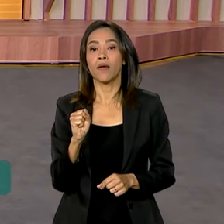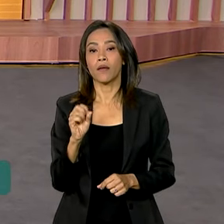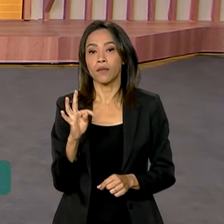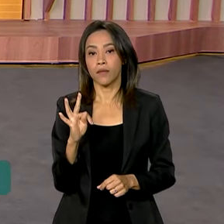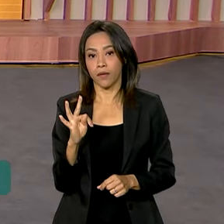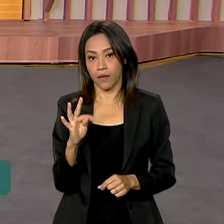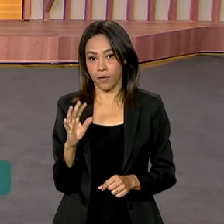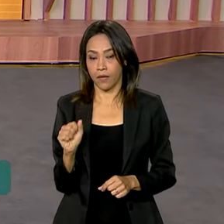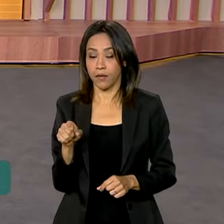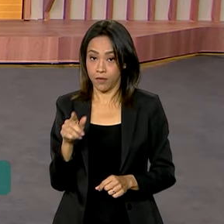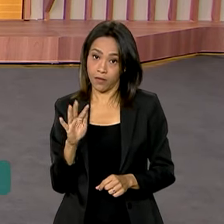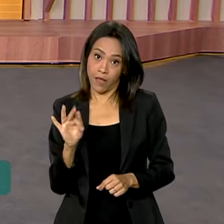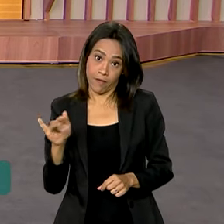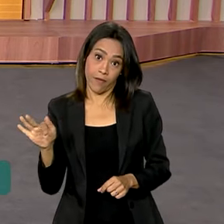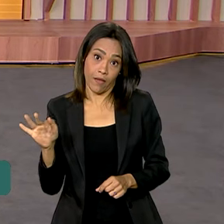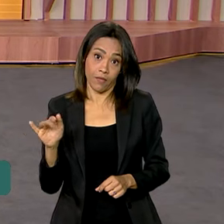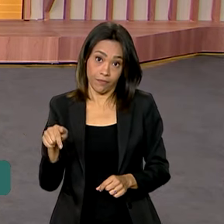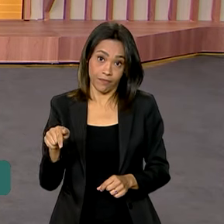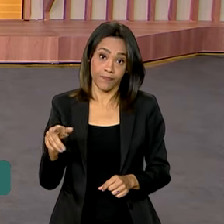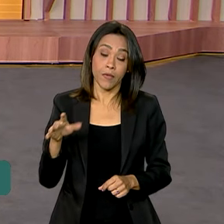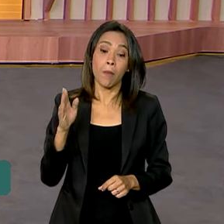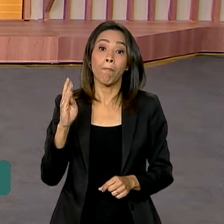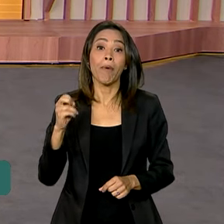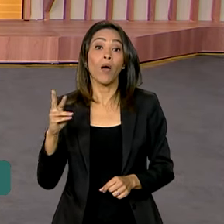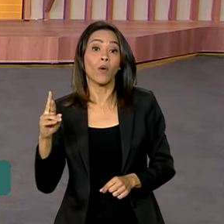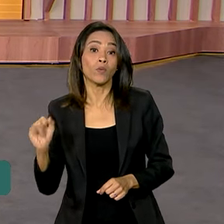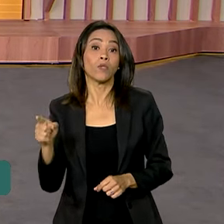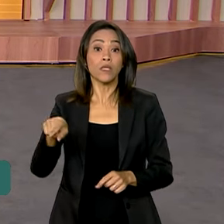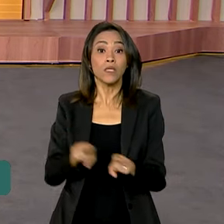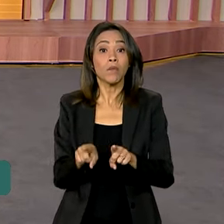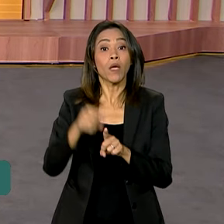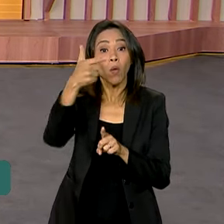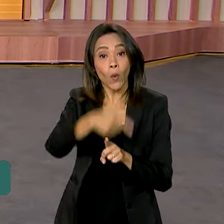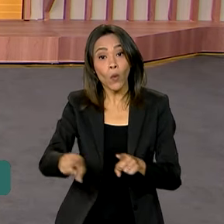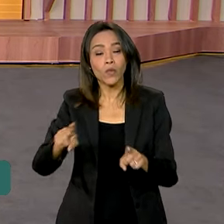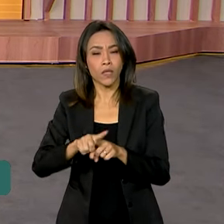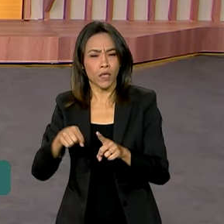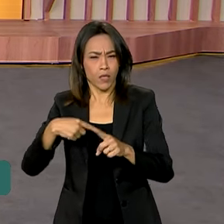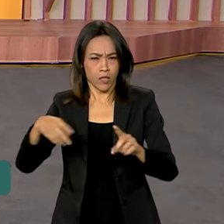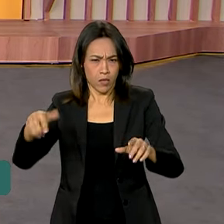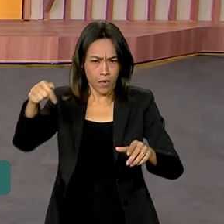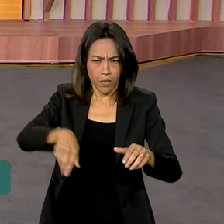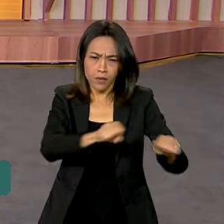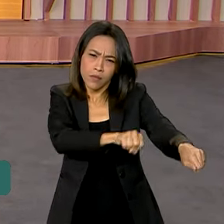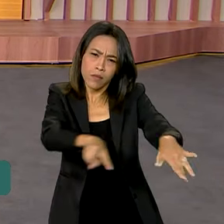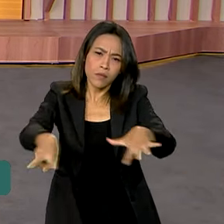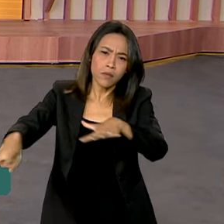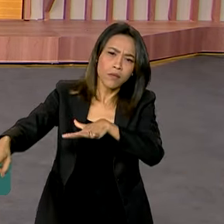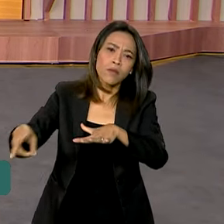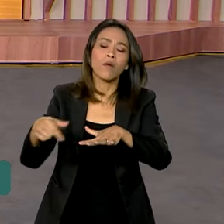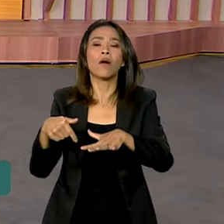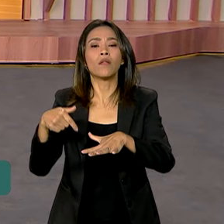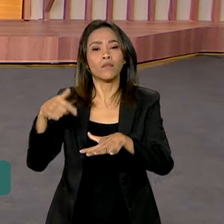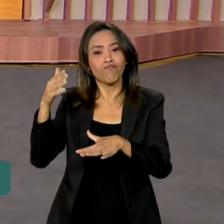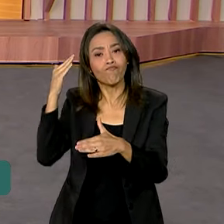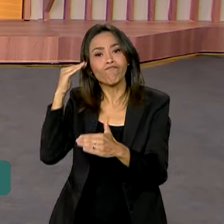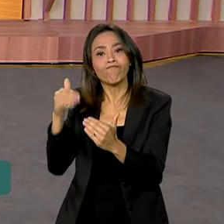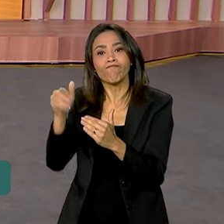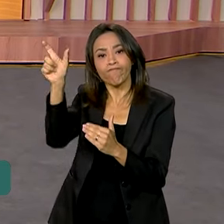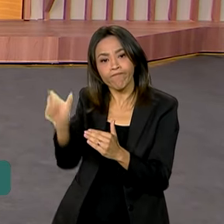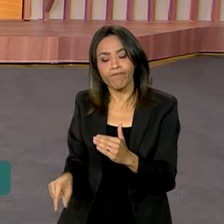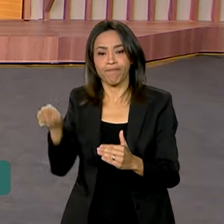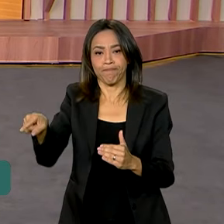para avaliar as votações no Congresso e fechar as prioridades do Executivo para esta semana. De acordo com o ministro das